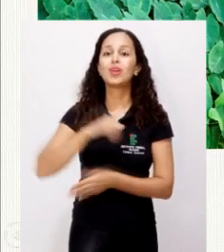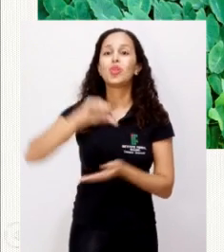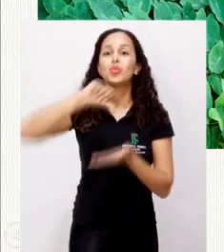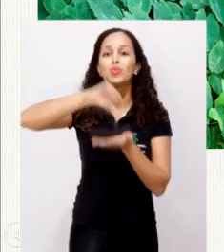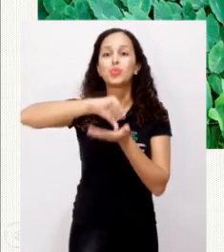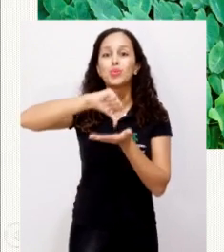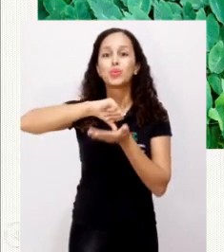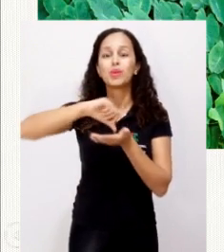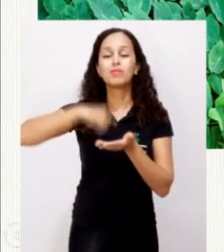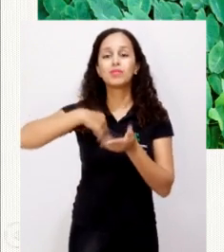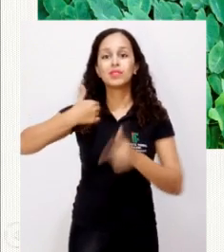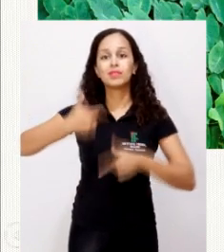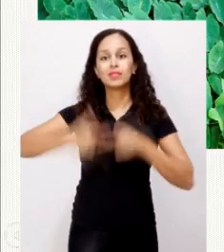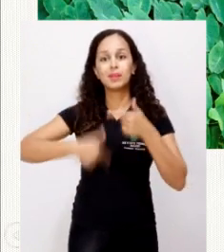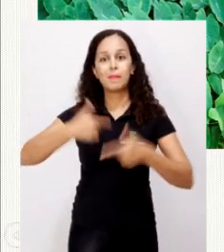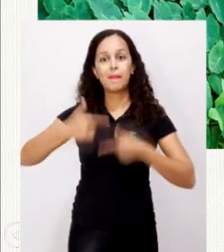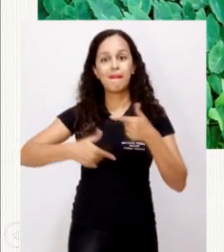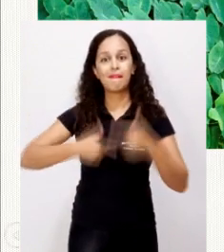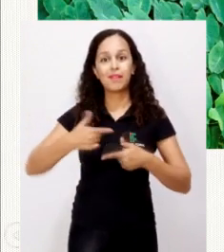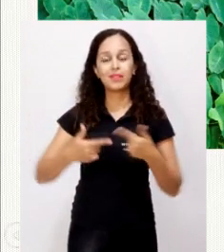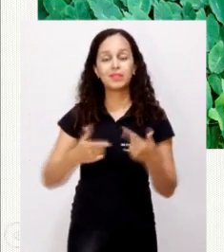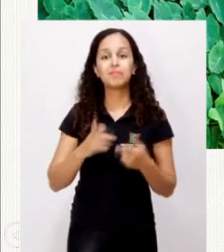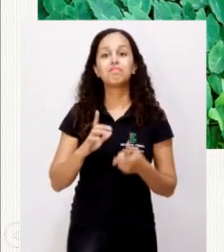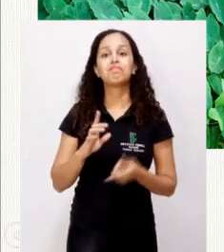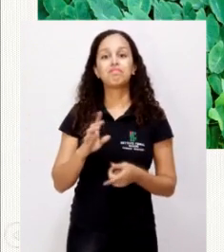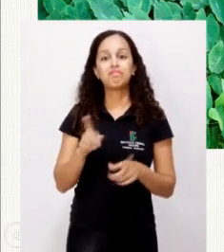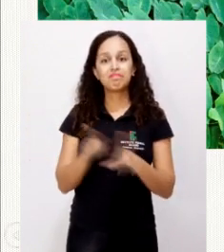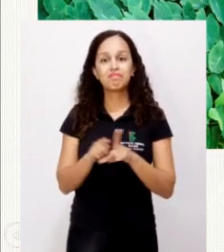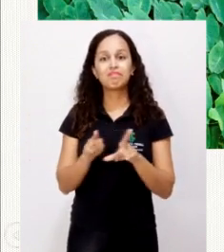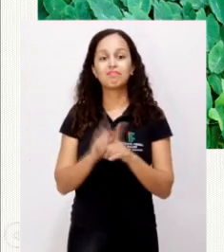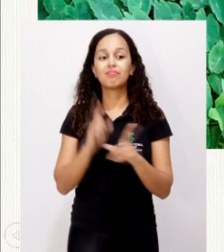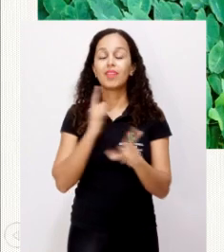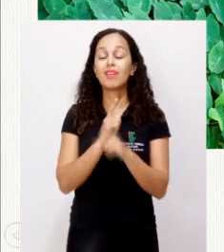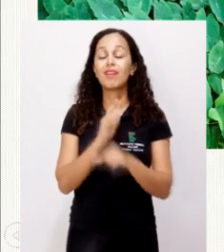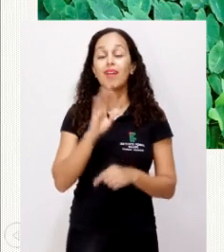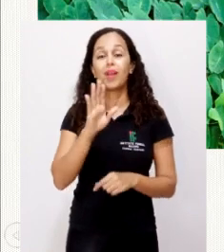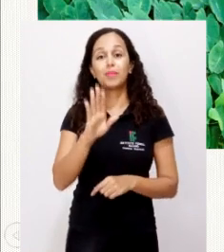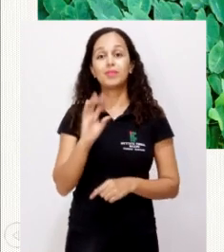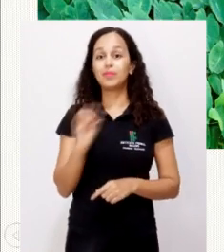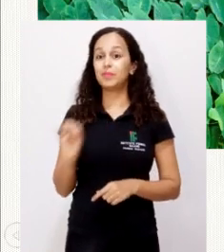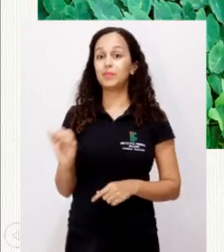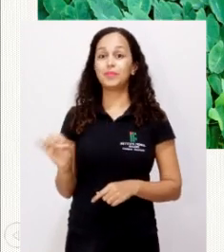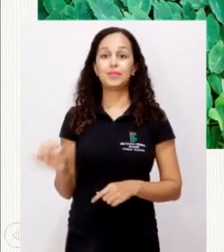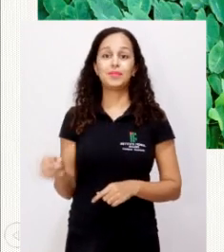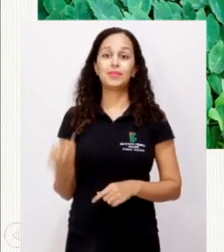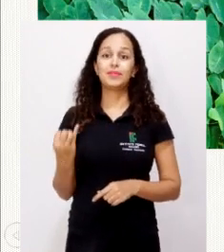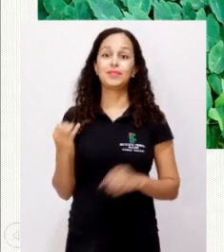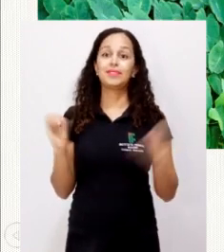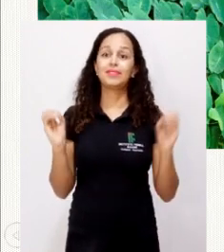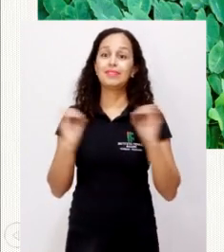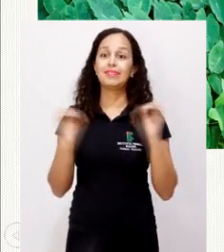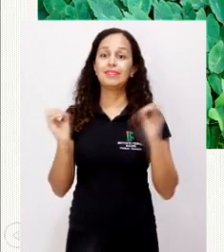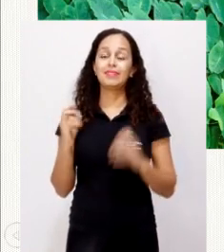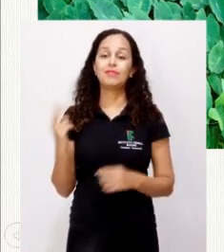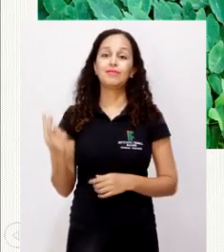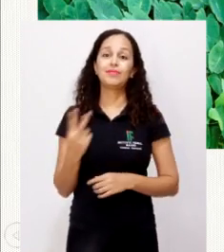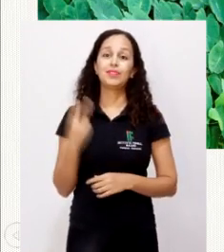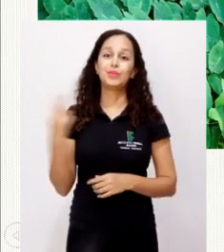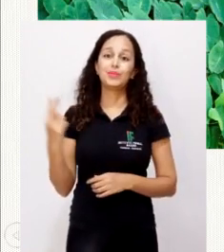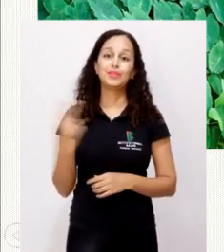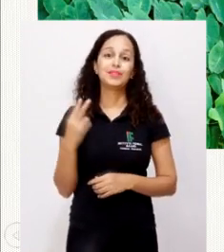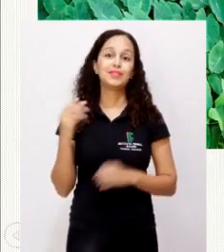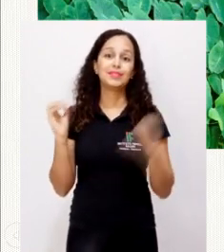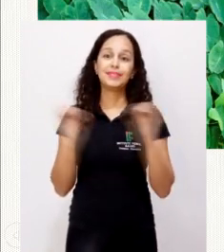no campus que eu trabalho, mas mesmo assim ela não tem sido aproveitada, não tem sido explorada, valorizada para